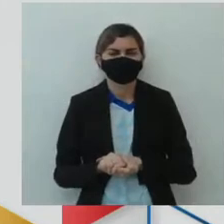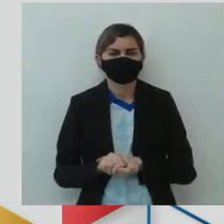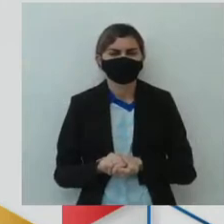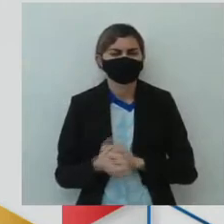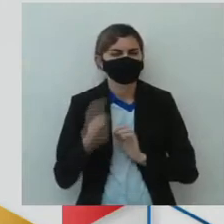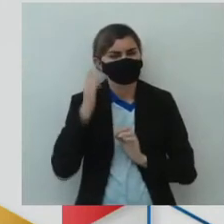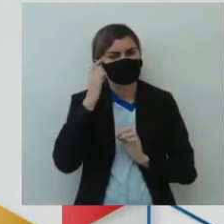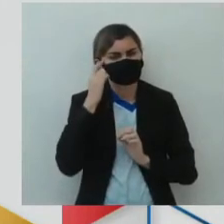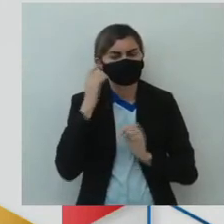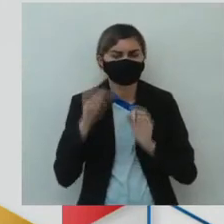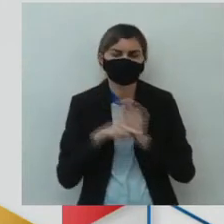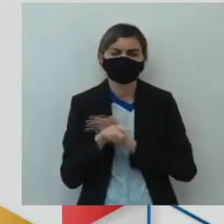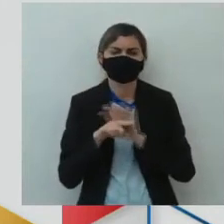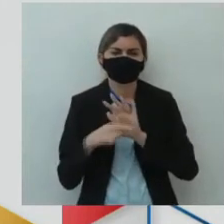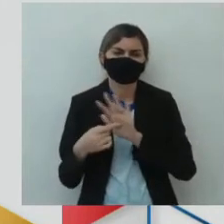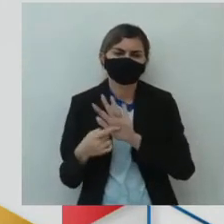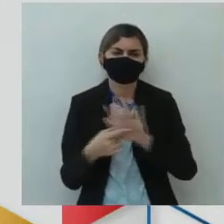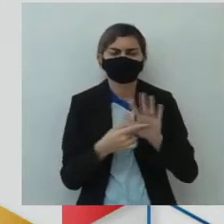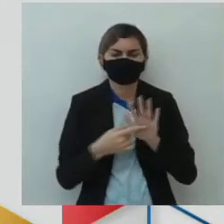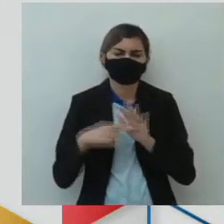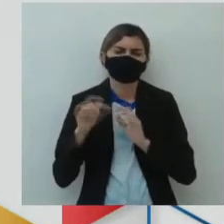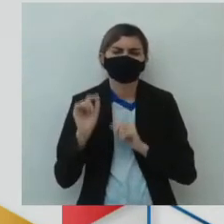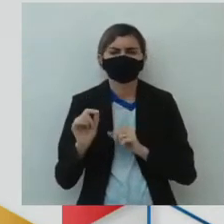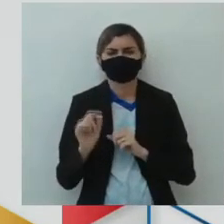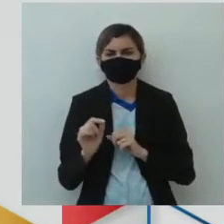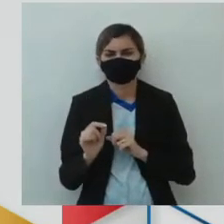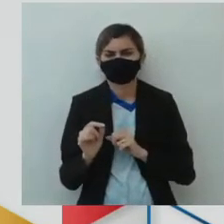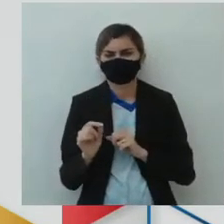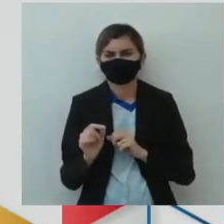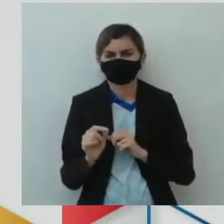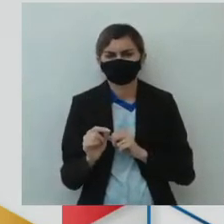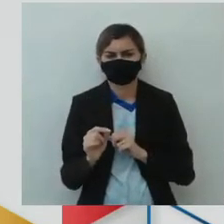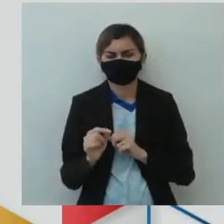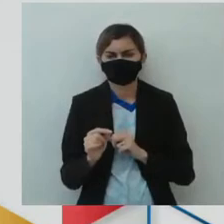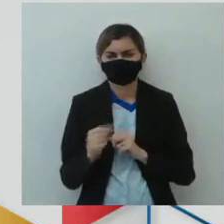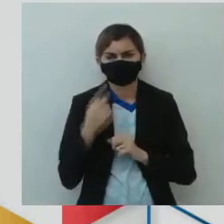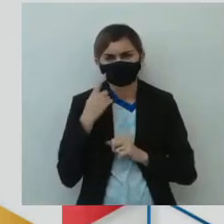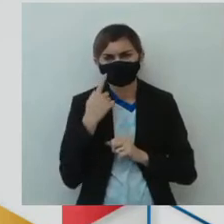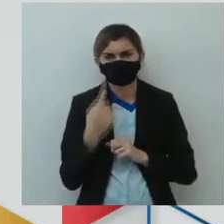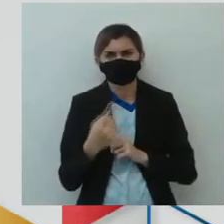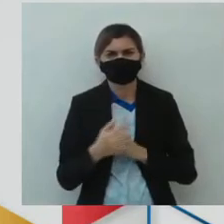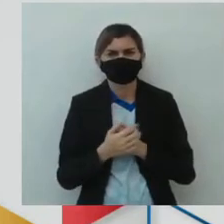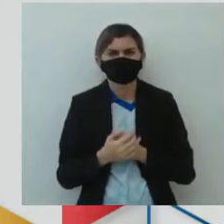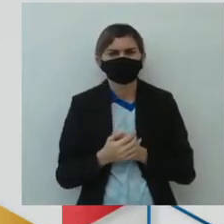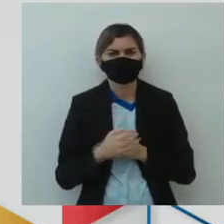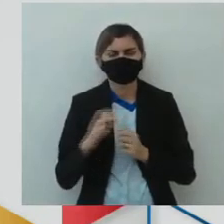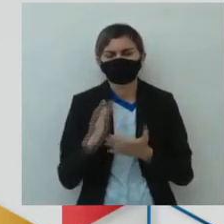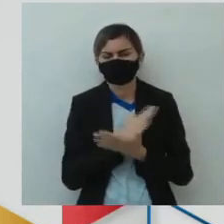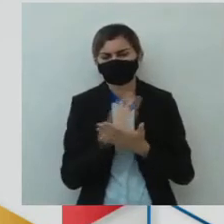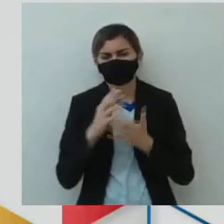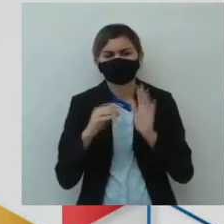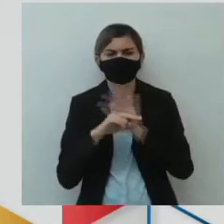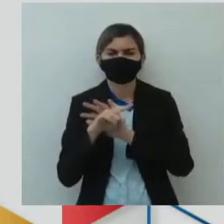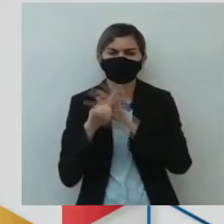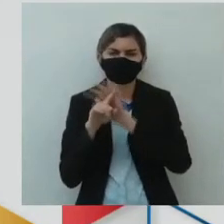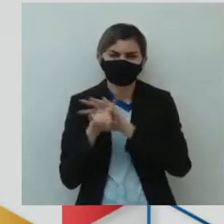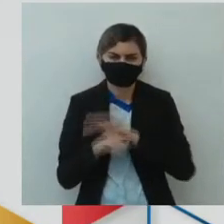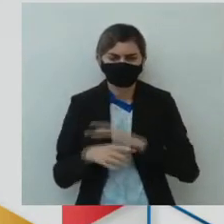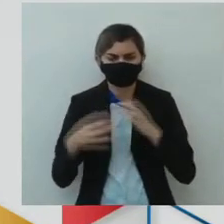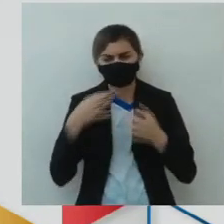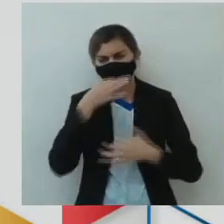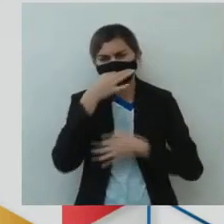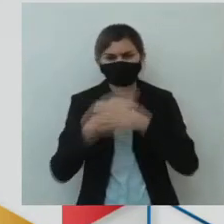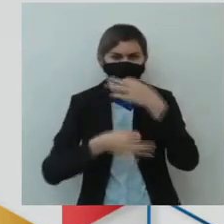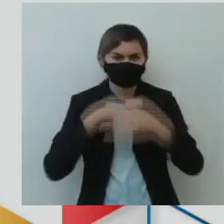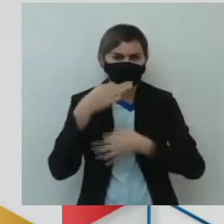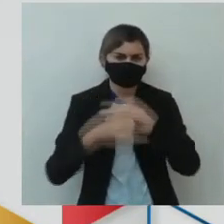não é a pesquisa mostra que são importantes ordem alguns pesquisadores argumentam